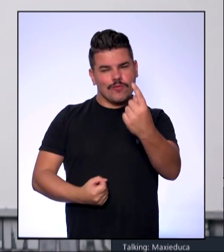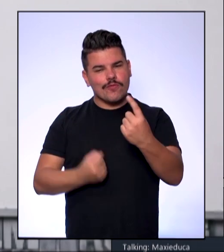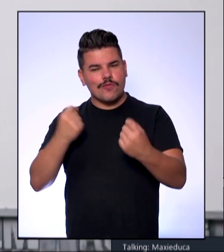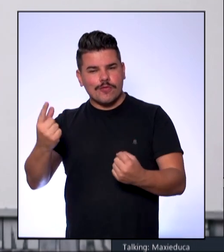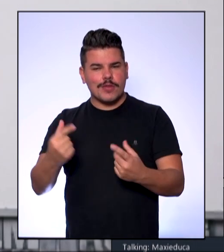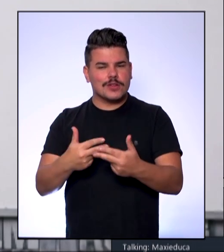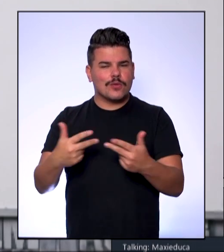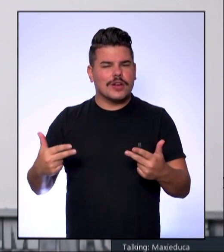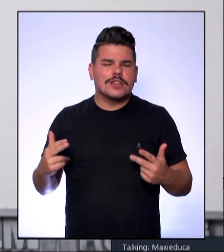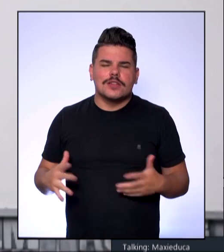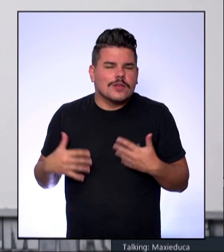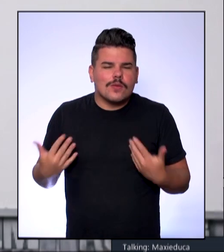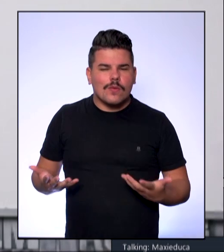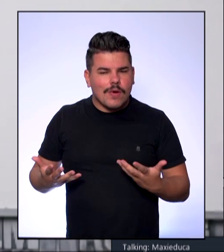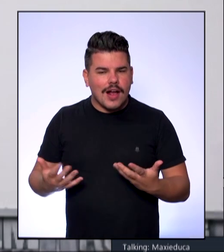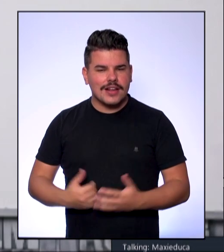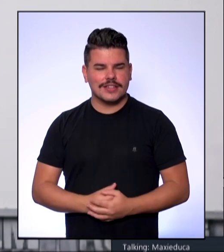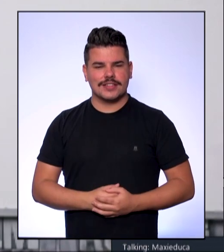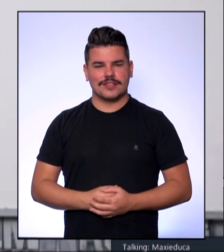Quais coisas?